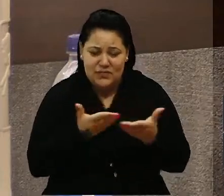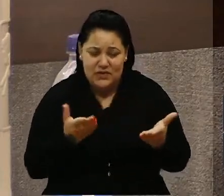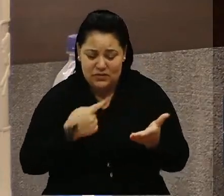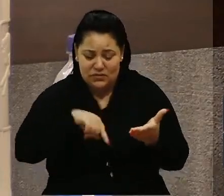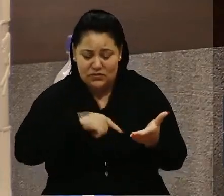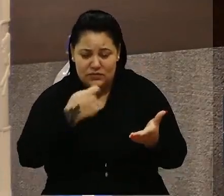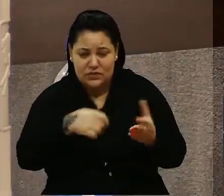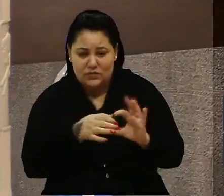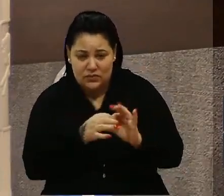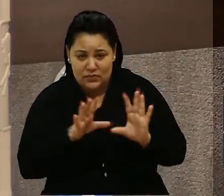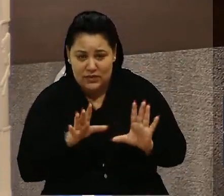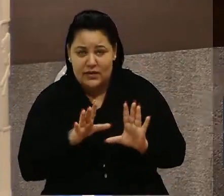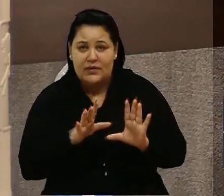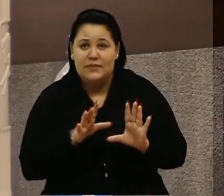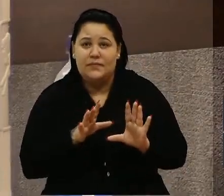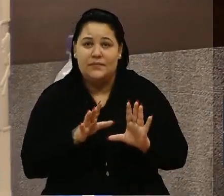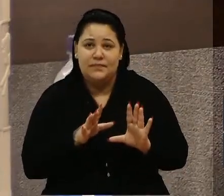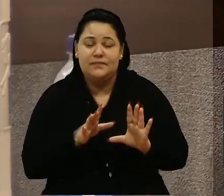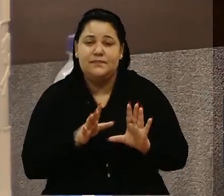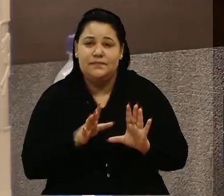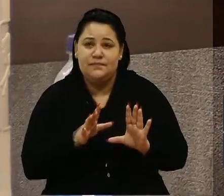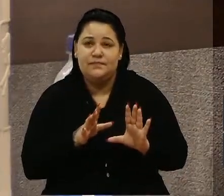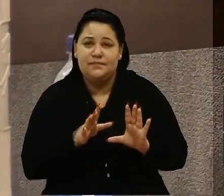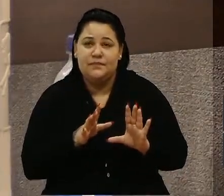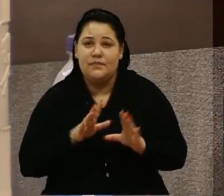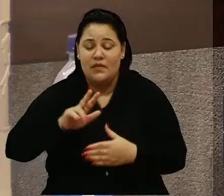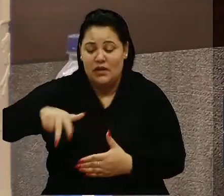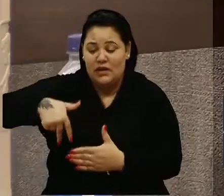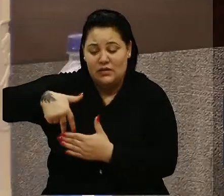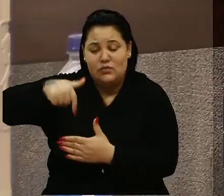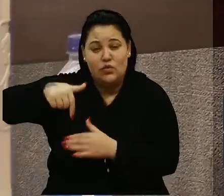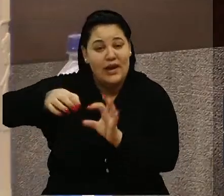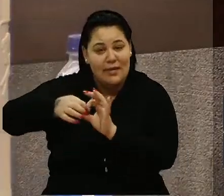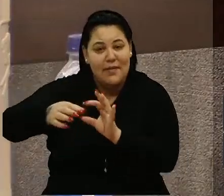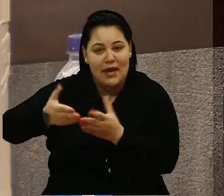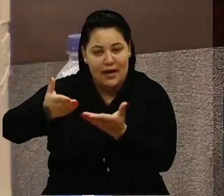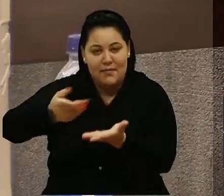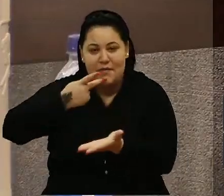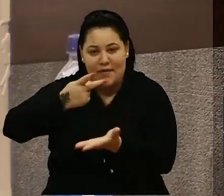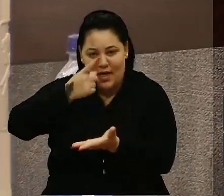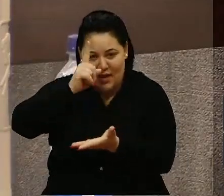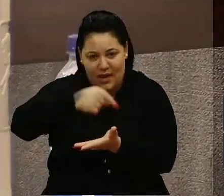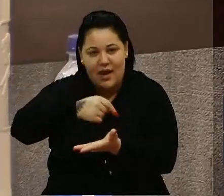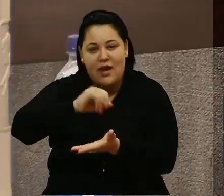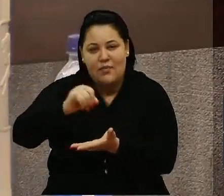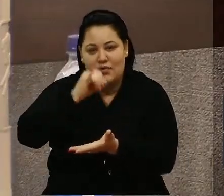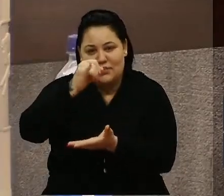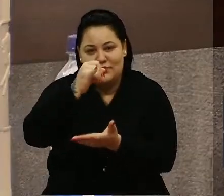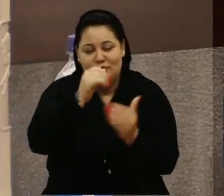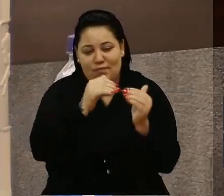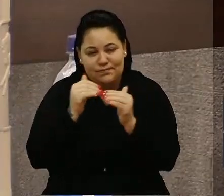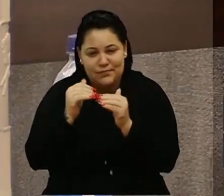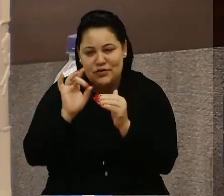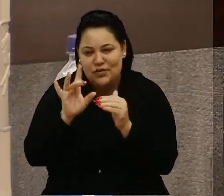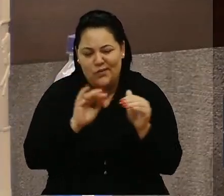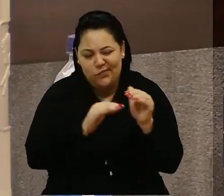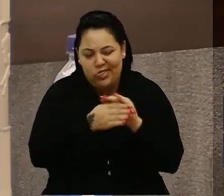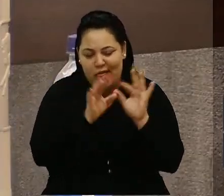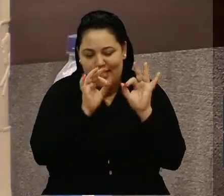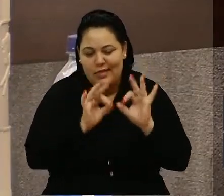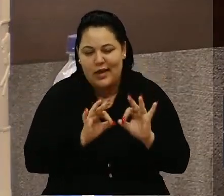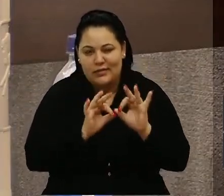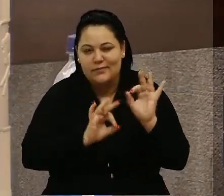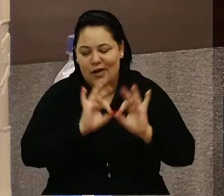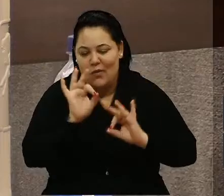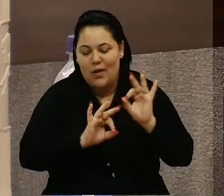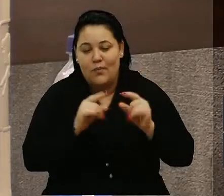ceder para o Trone é importante, né, para alinharmos isso, e acredito ser somente um ajuste fino, né, que o